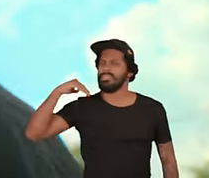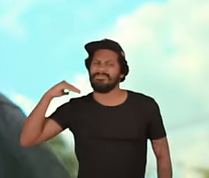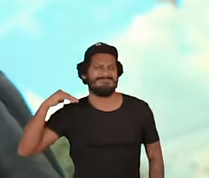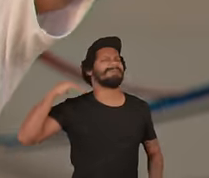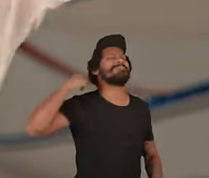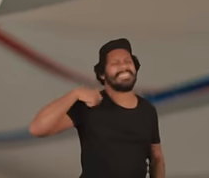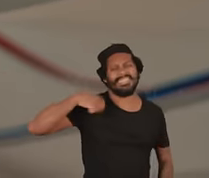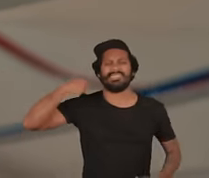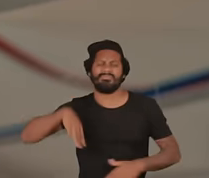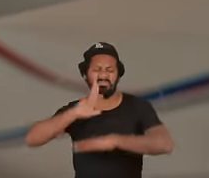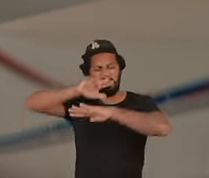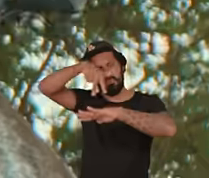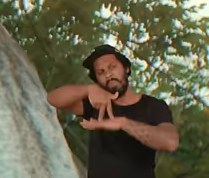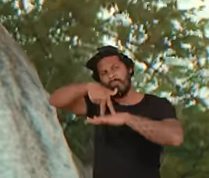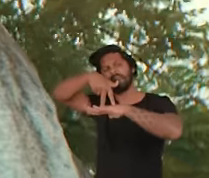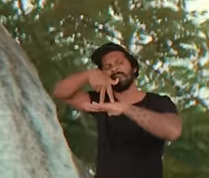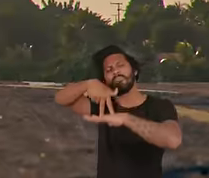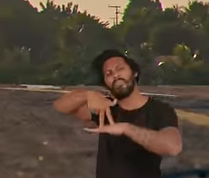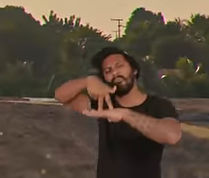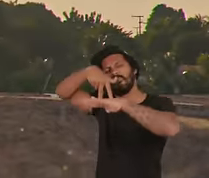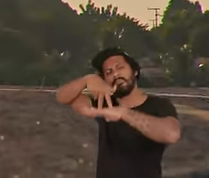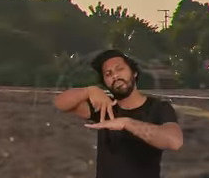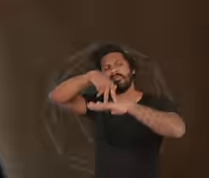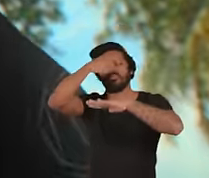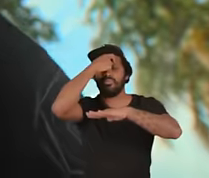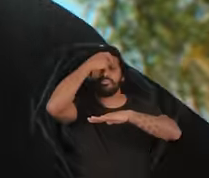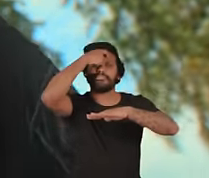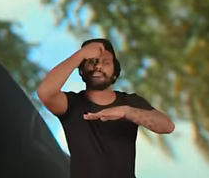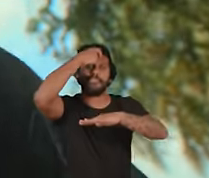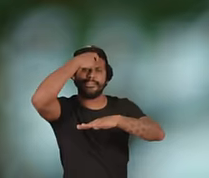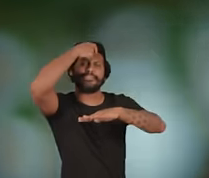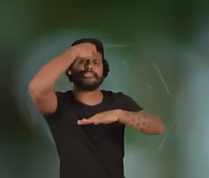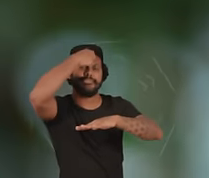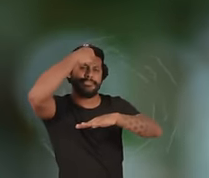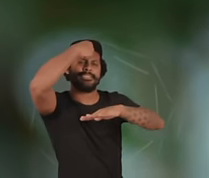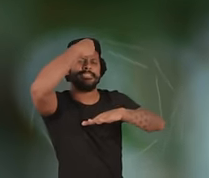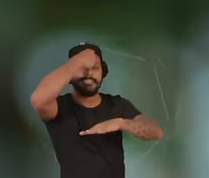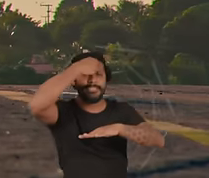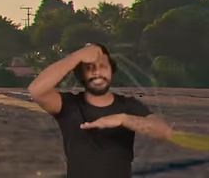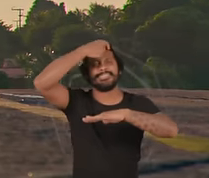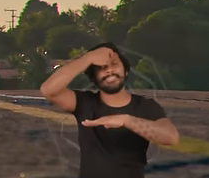vai precisar. Sua consciência é a base de tudo.